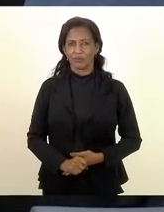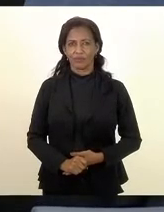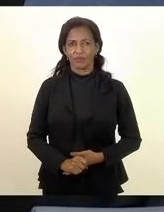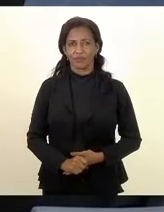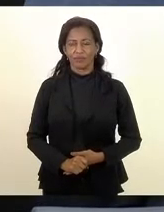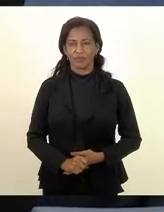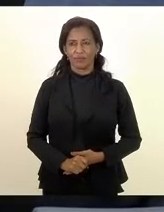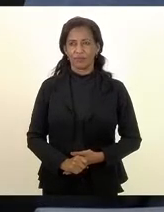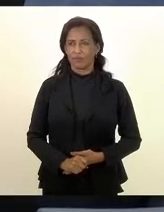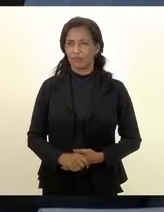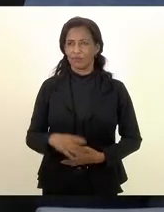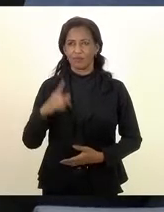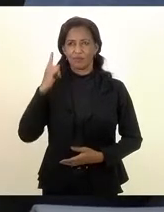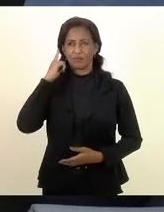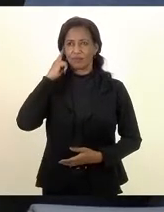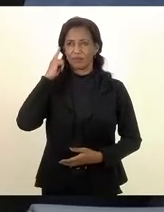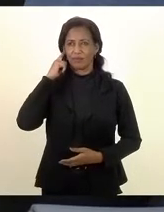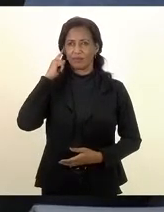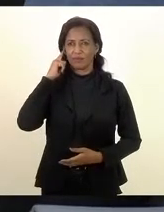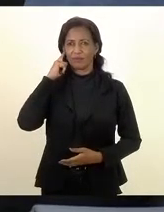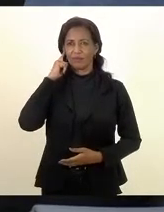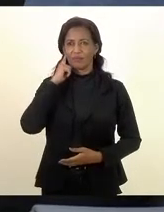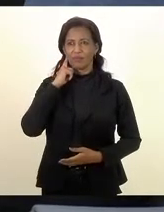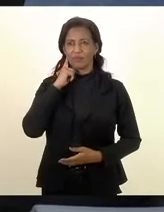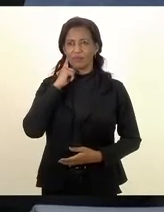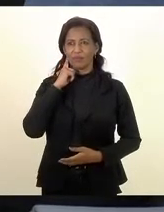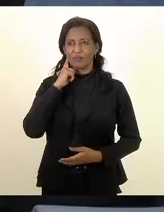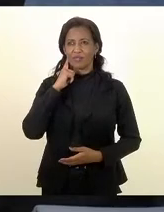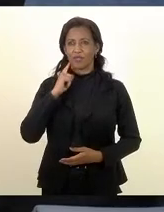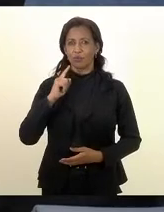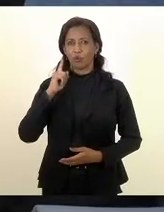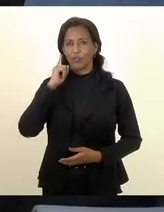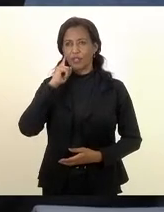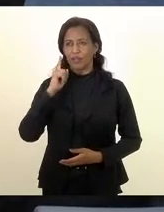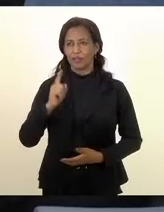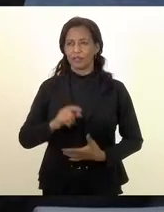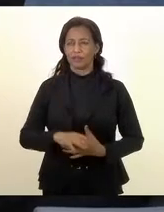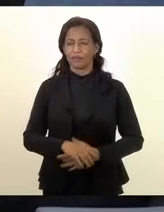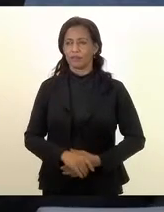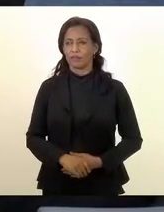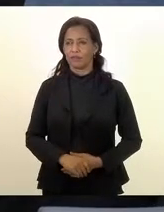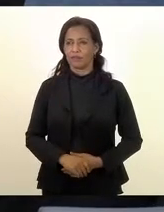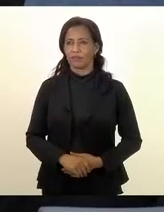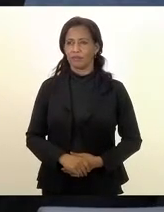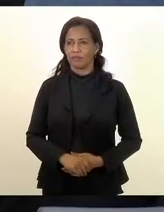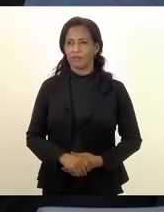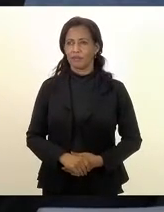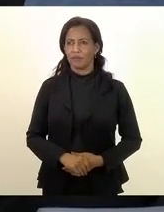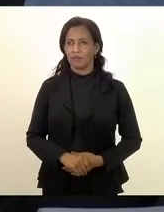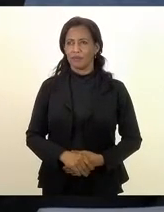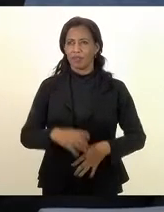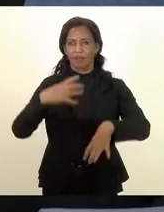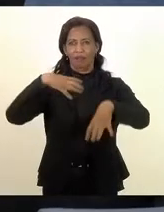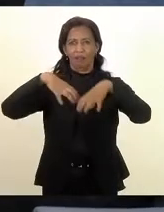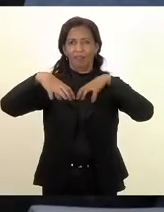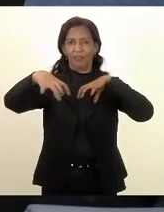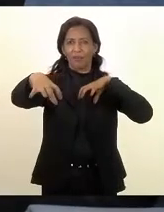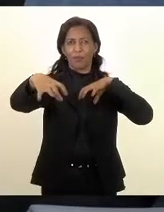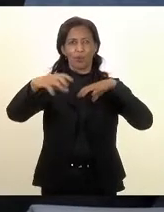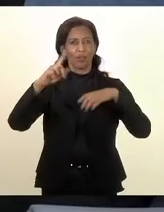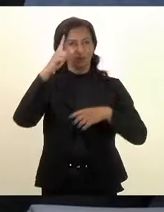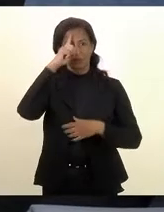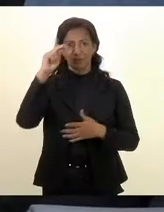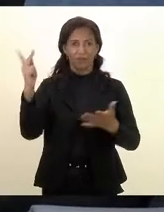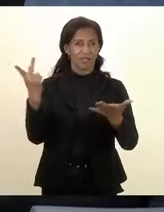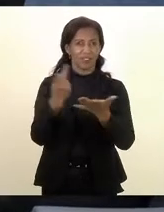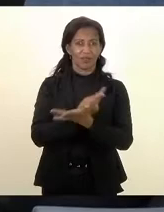a sessão a sessão remota eu não sei se está acontecendo com